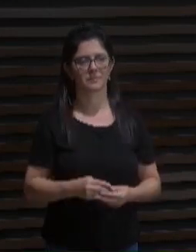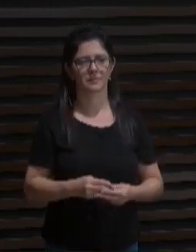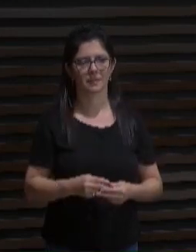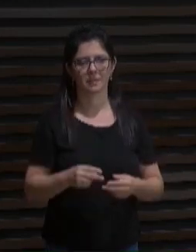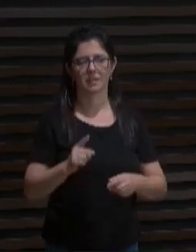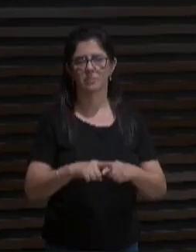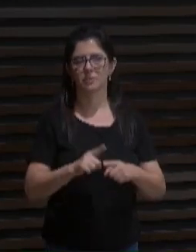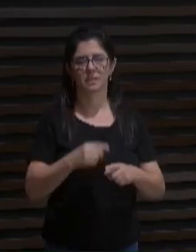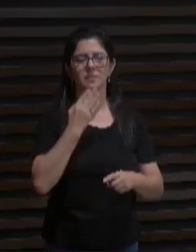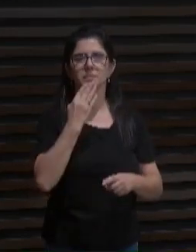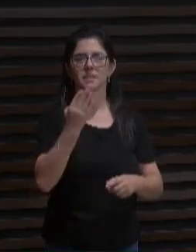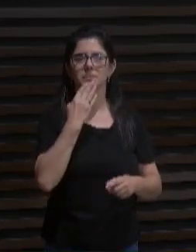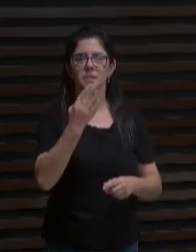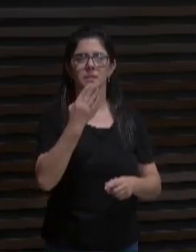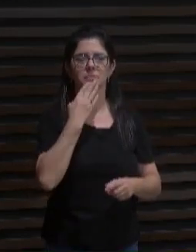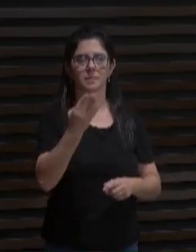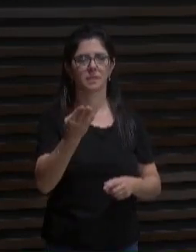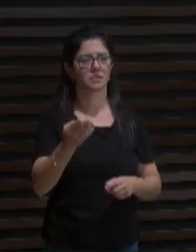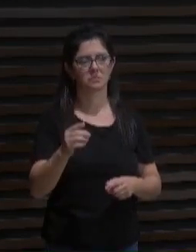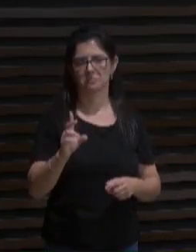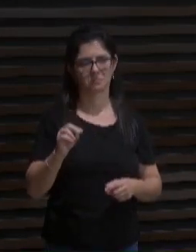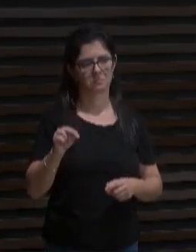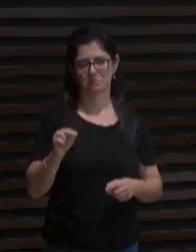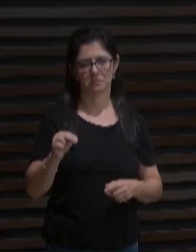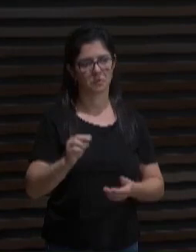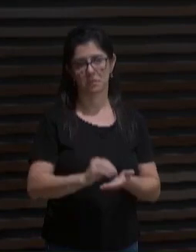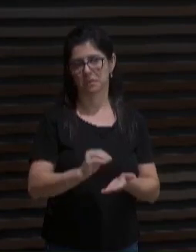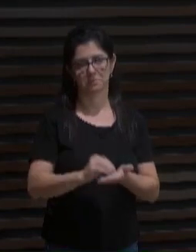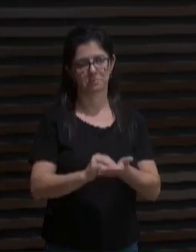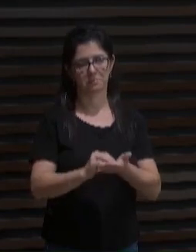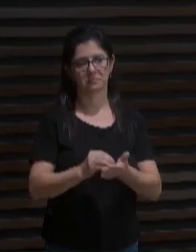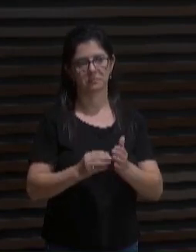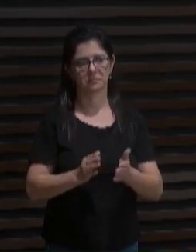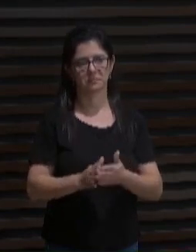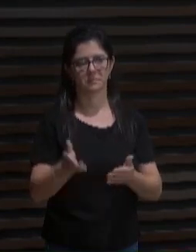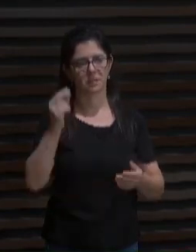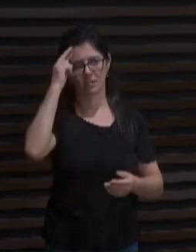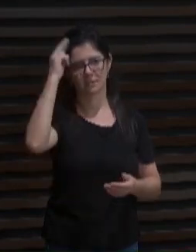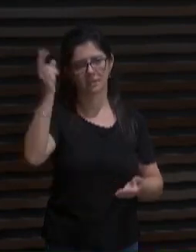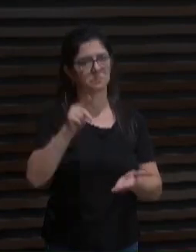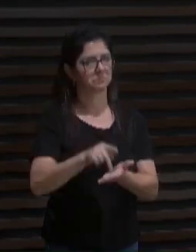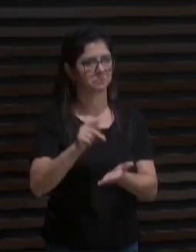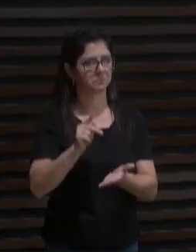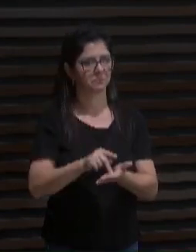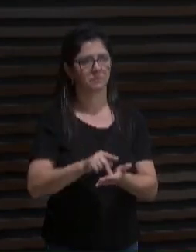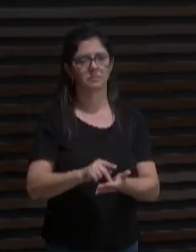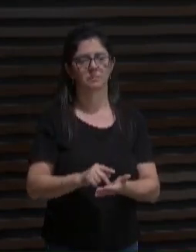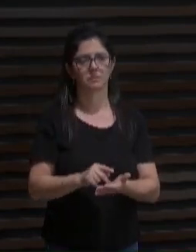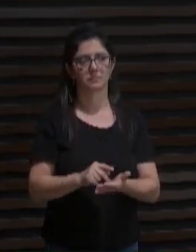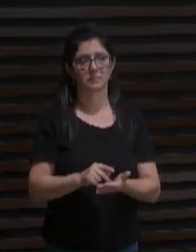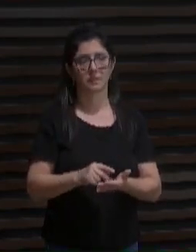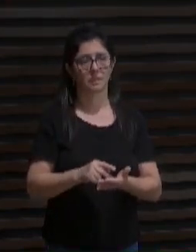pedindo, mas não entrega nunca. Vamos entregar, porque se eu até hoje não conseguir resolver o problema do meu filho, da minha mulher,